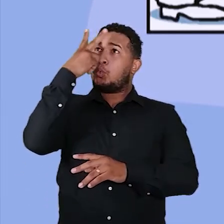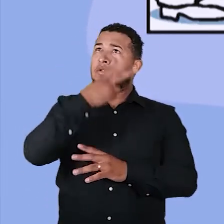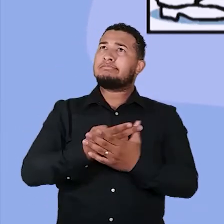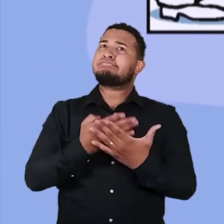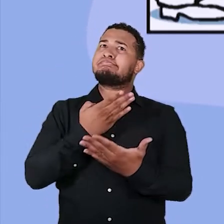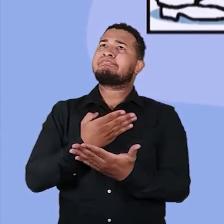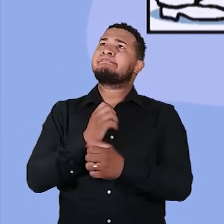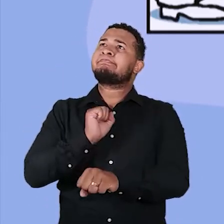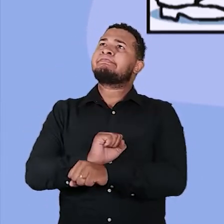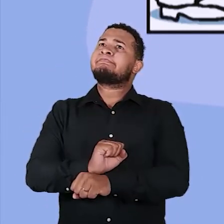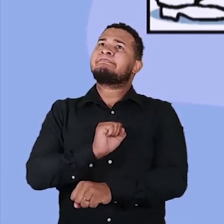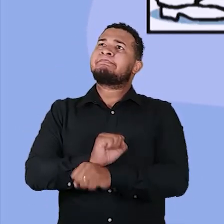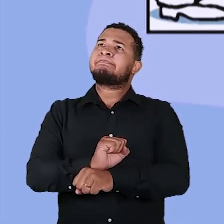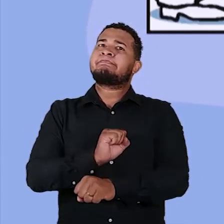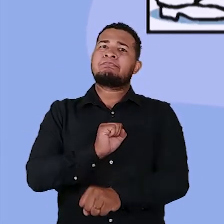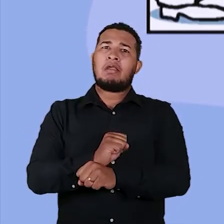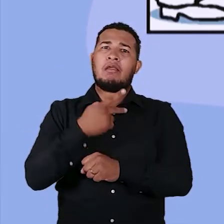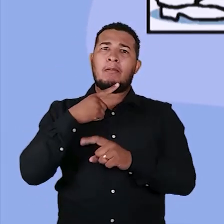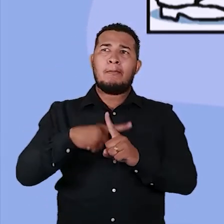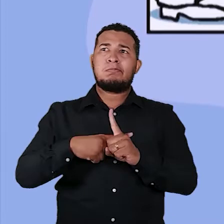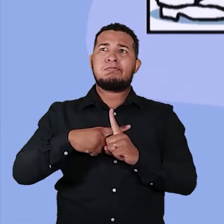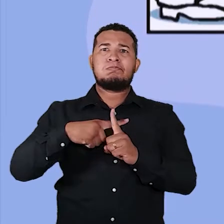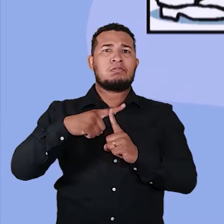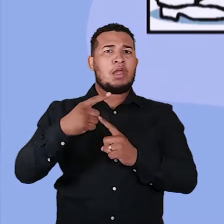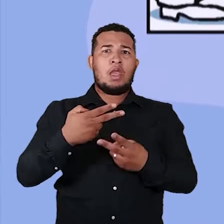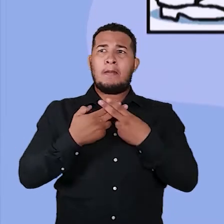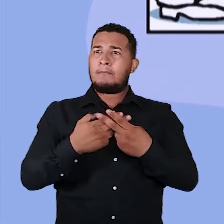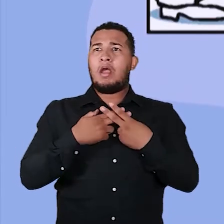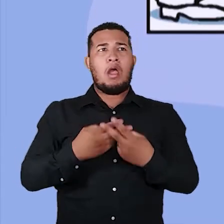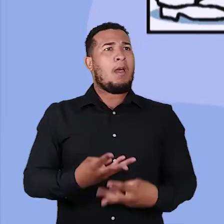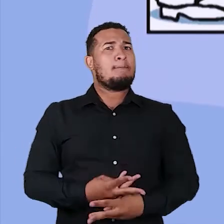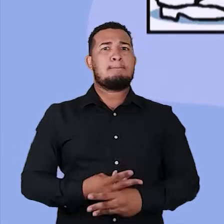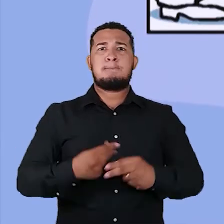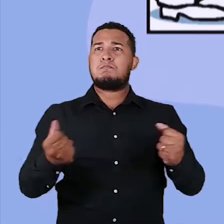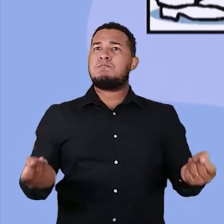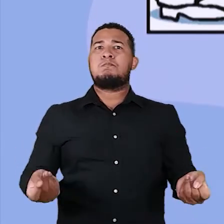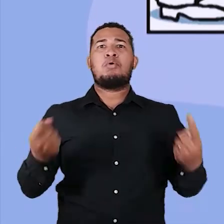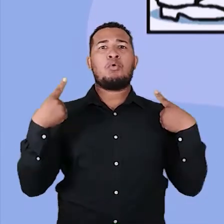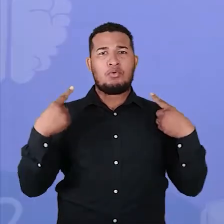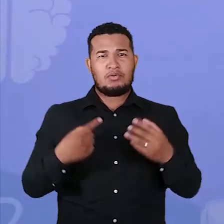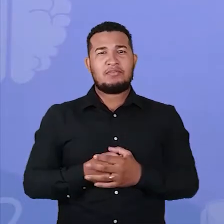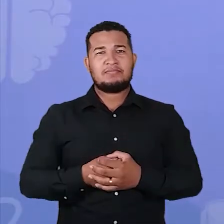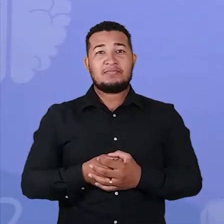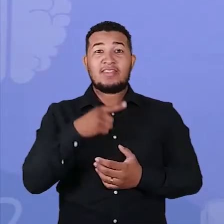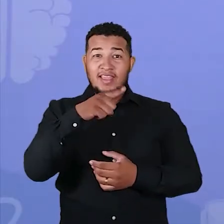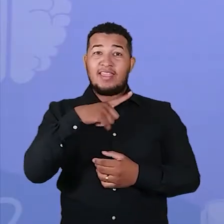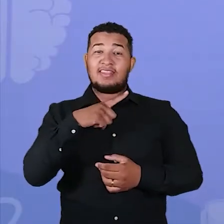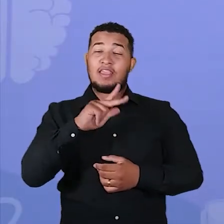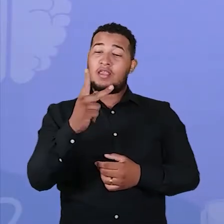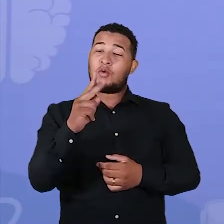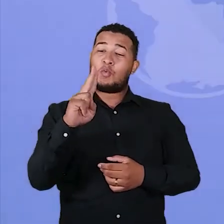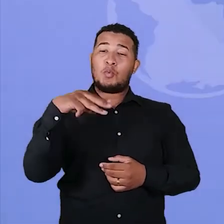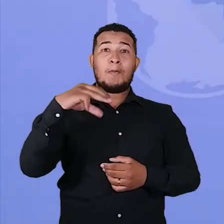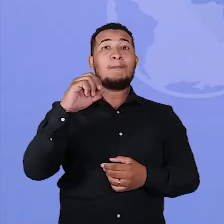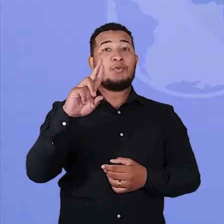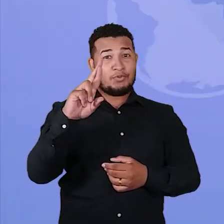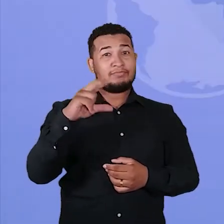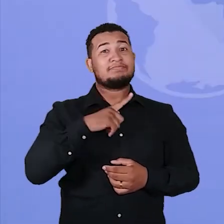no calor e sem gibi. A minha paciência se foi faz tempo. Ali tem